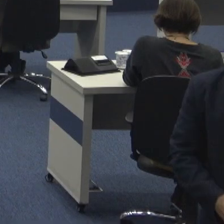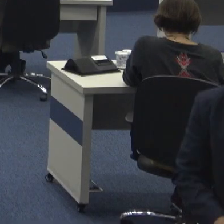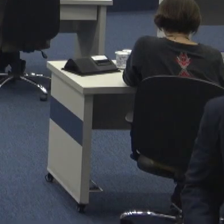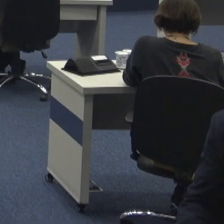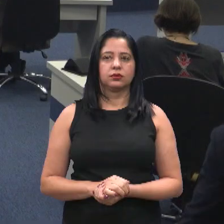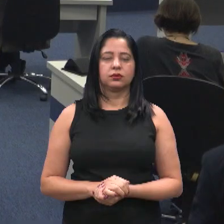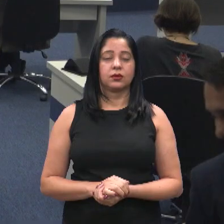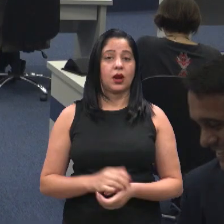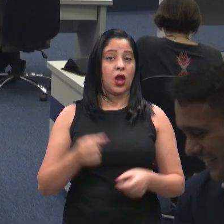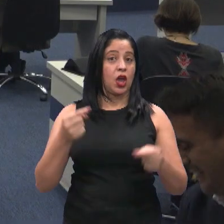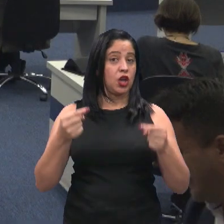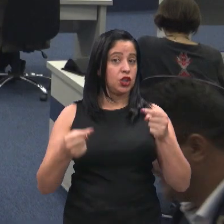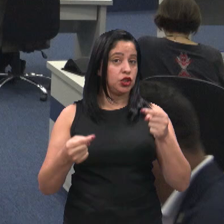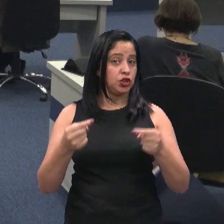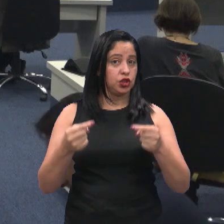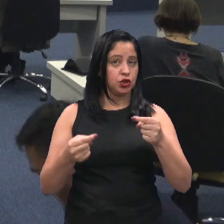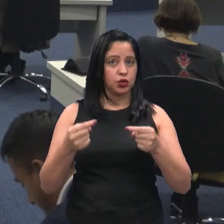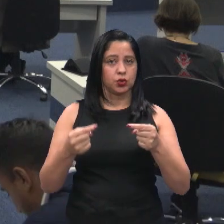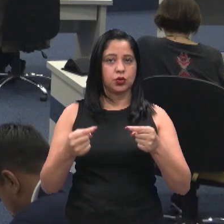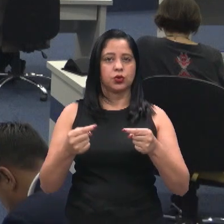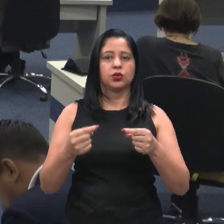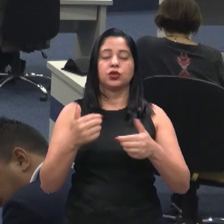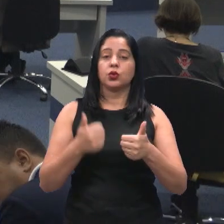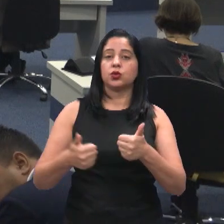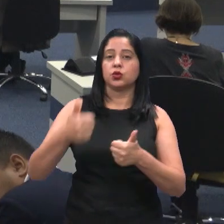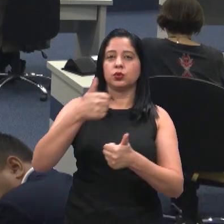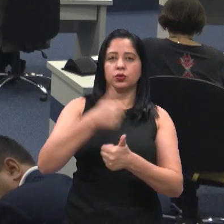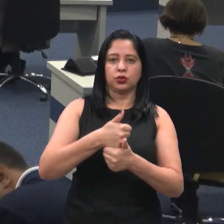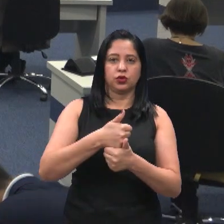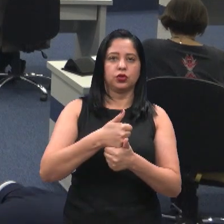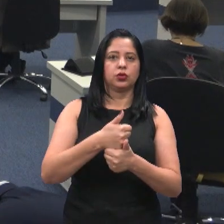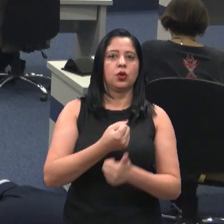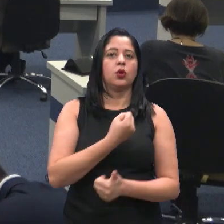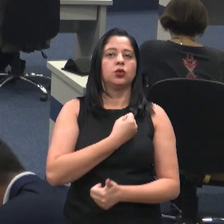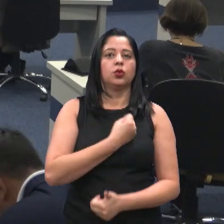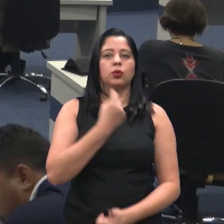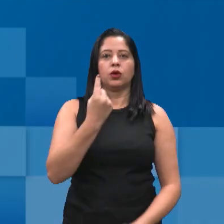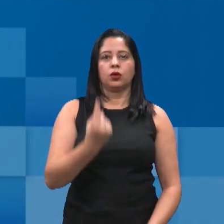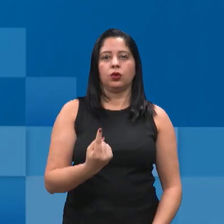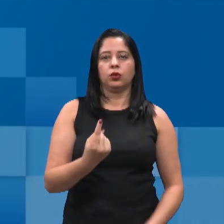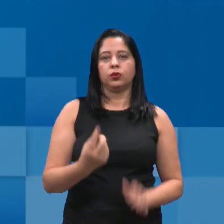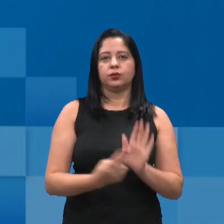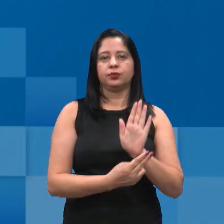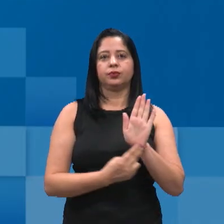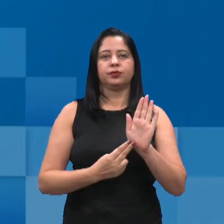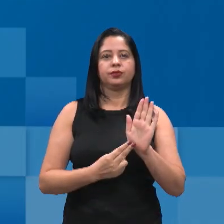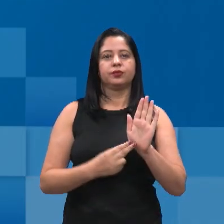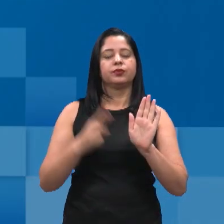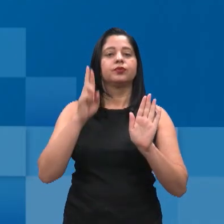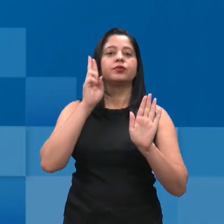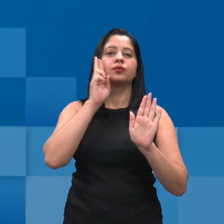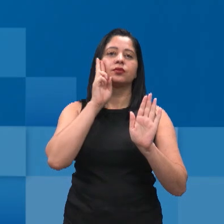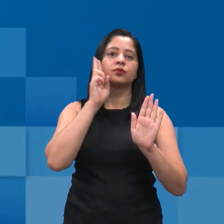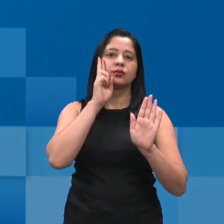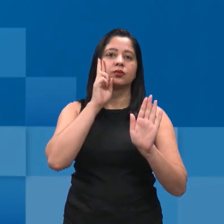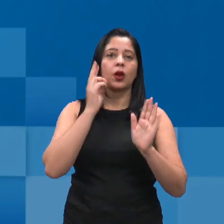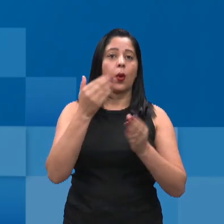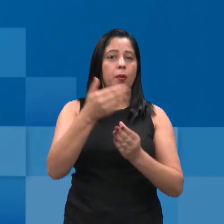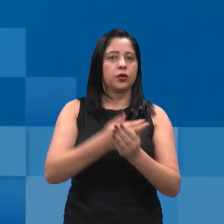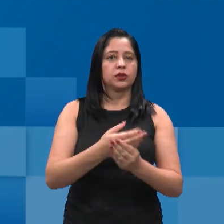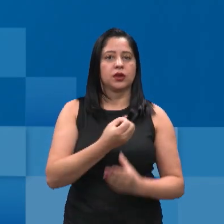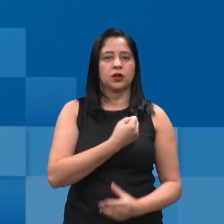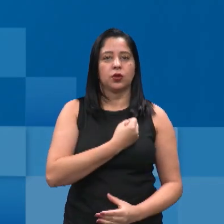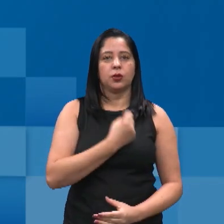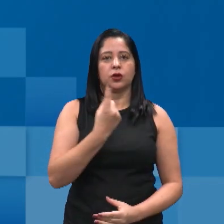Em discussão, a tramitação do substitutivo. Número 1, autoria do vereador Renato Santiago. Ao processo, número